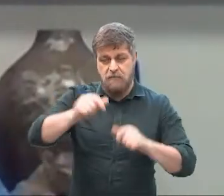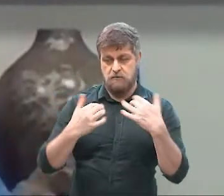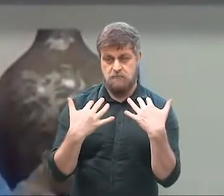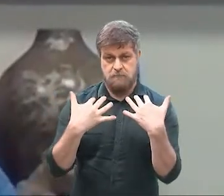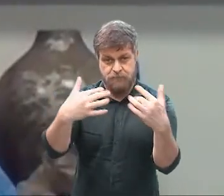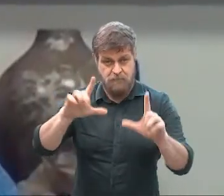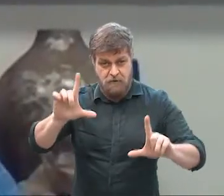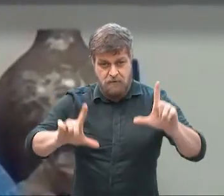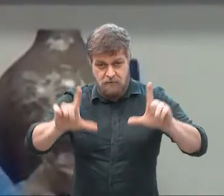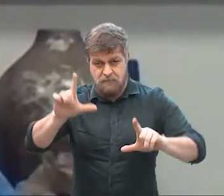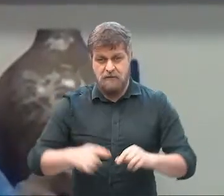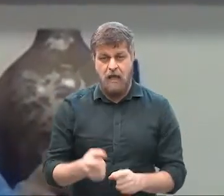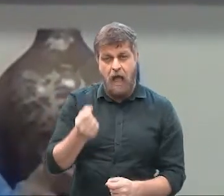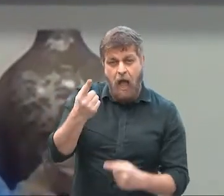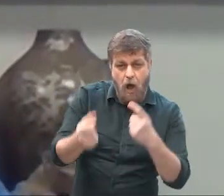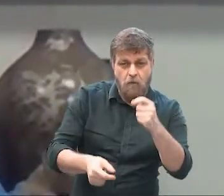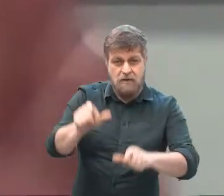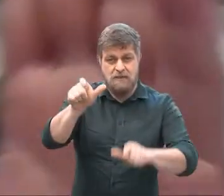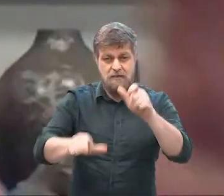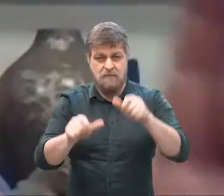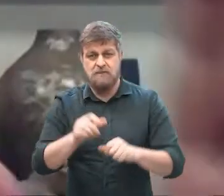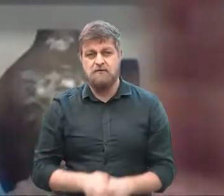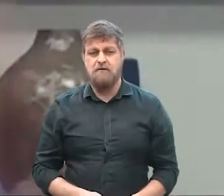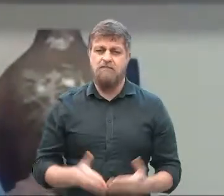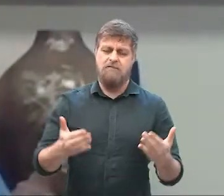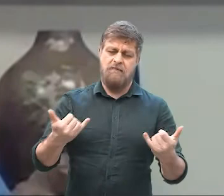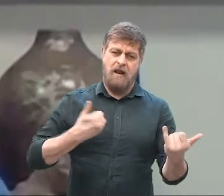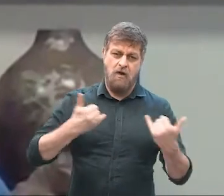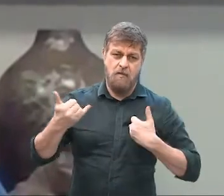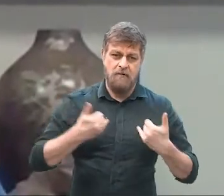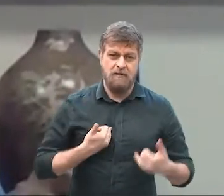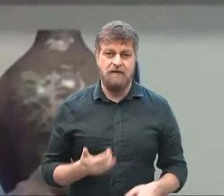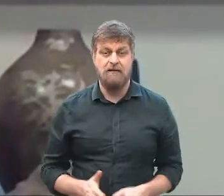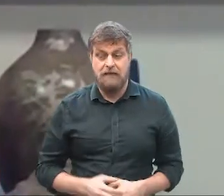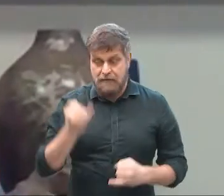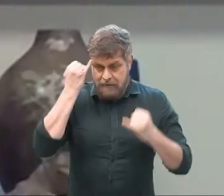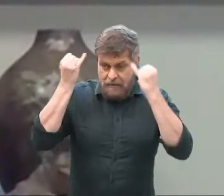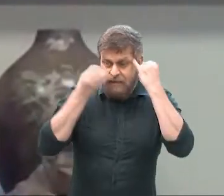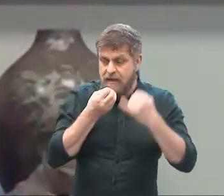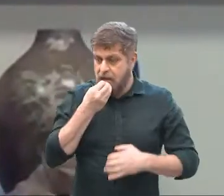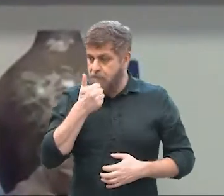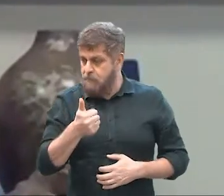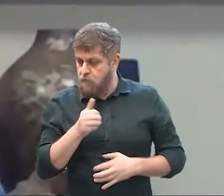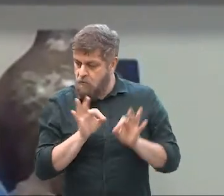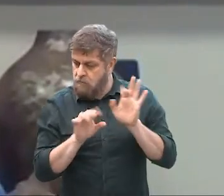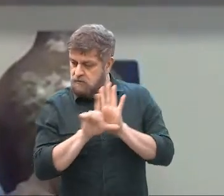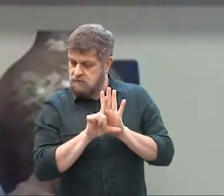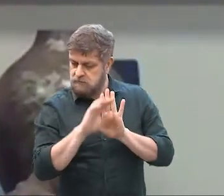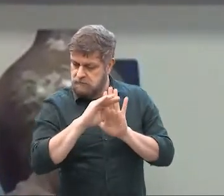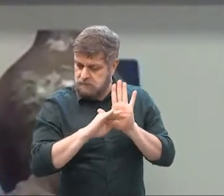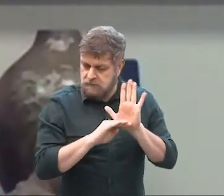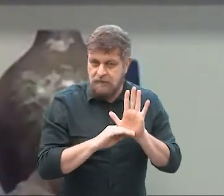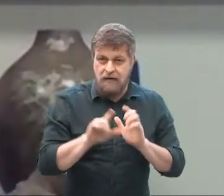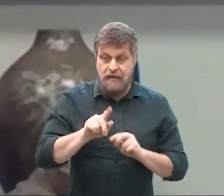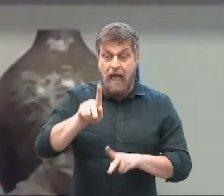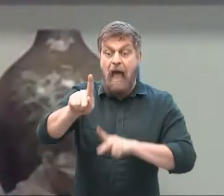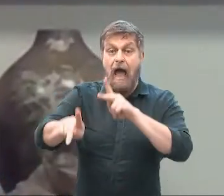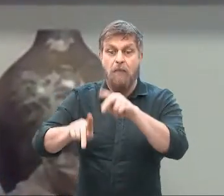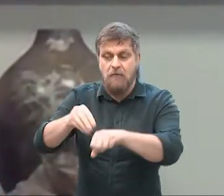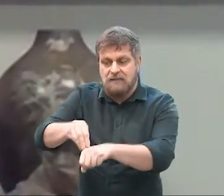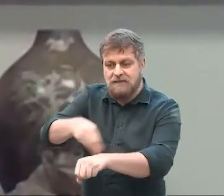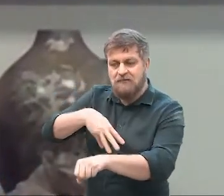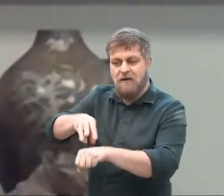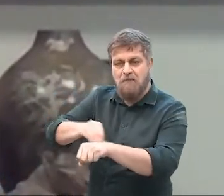telespectador. Algumas pessoas interagem comigo e falam, poxa, Cirilo, como é que você está tendo boas ideias para fazer projeto? E as ideias têm partido da